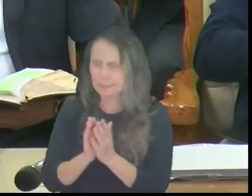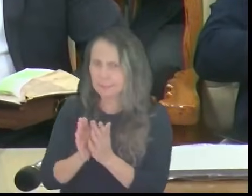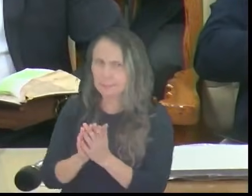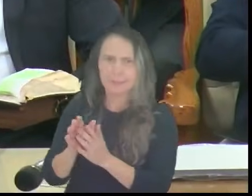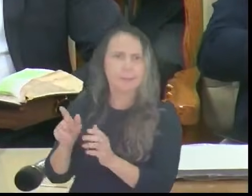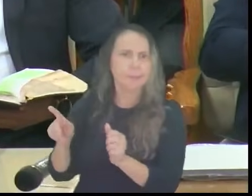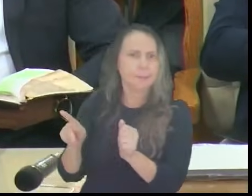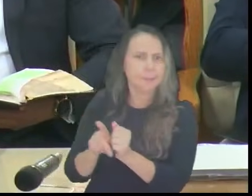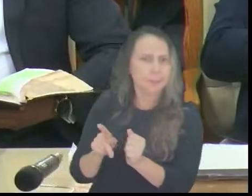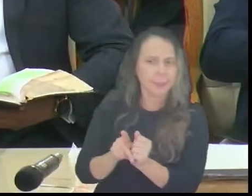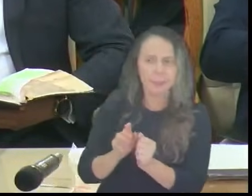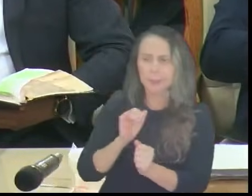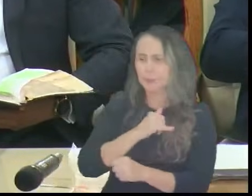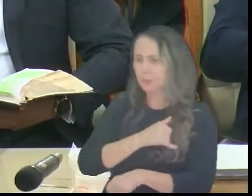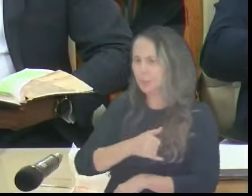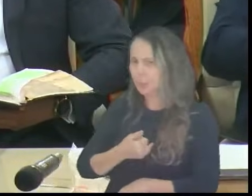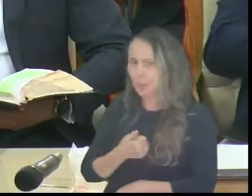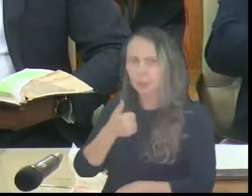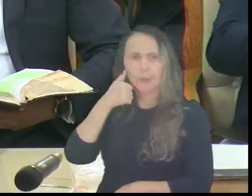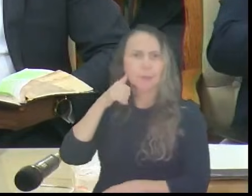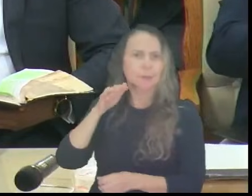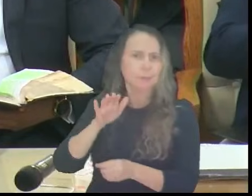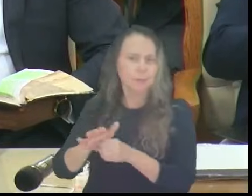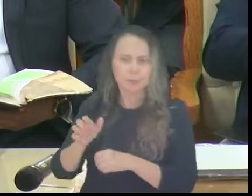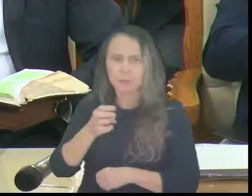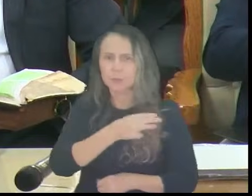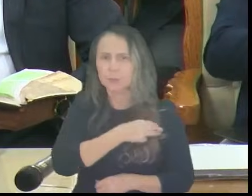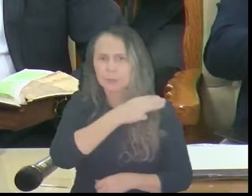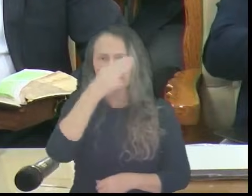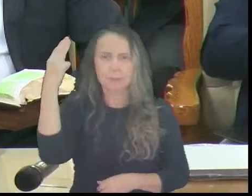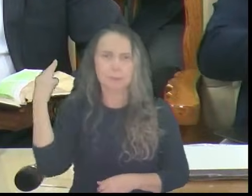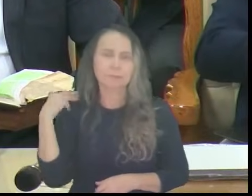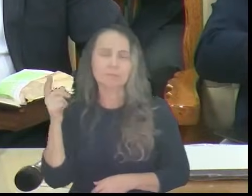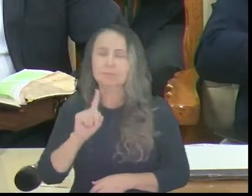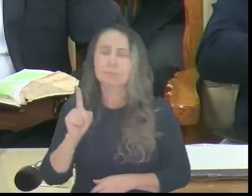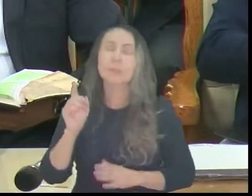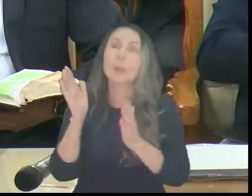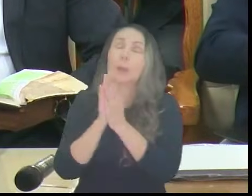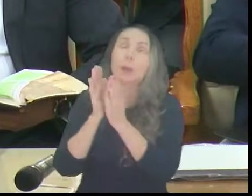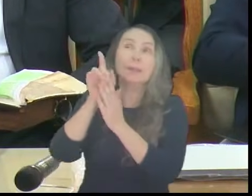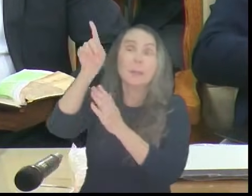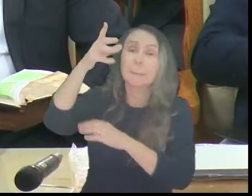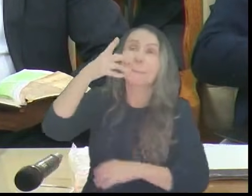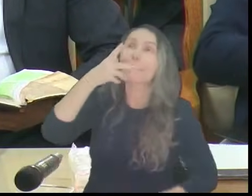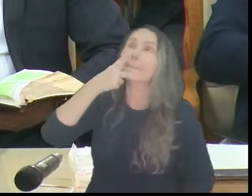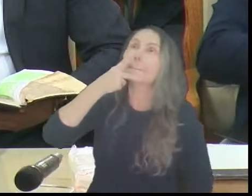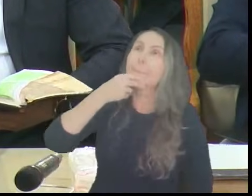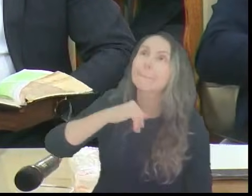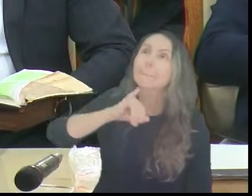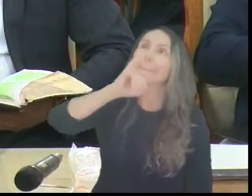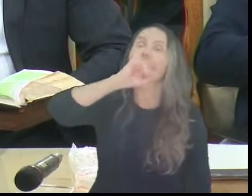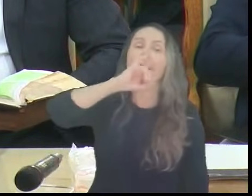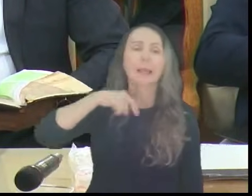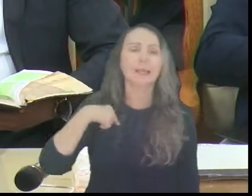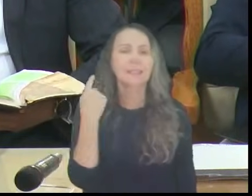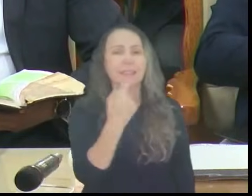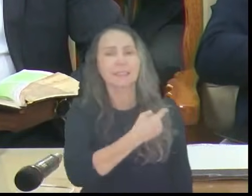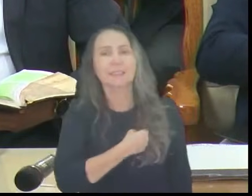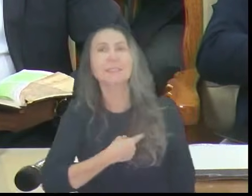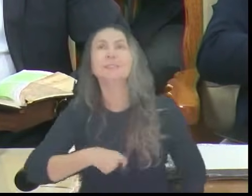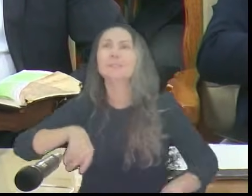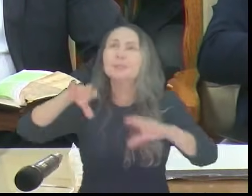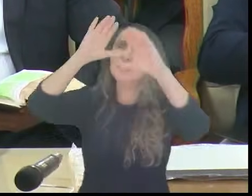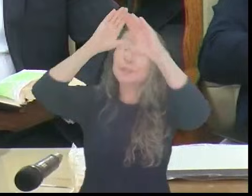orar a João, não mandou orar a Virgem. Ele mandou orar ao Pai. Quando orar, diga: Pai nosso que estás no